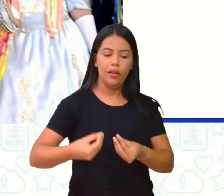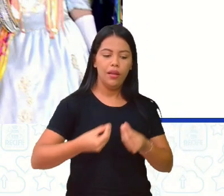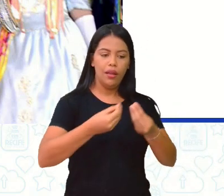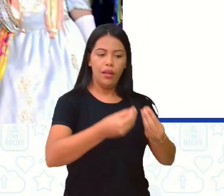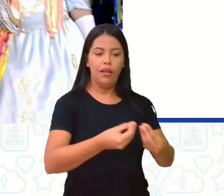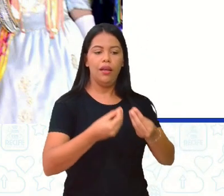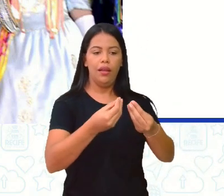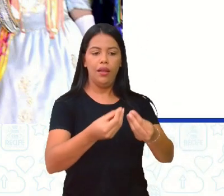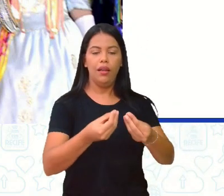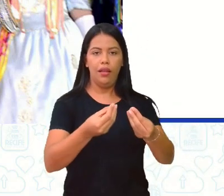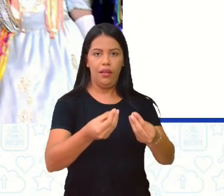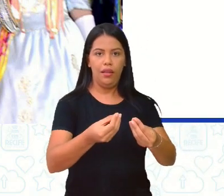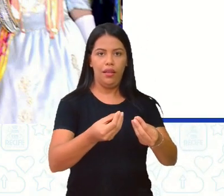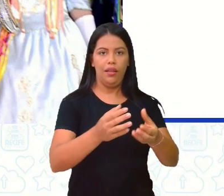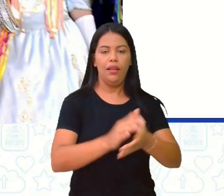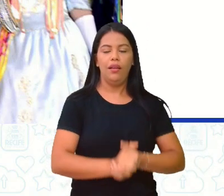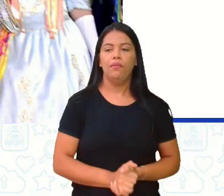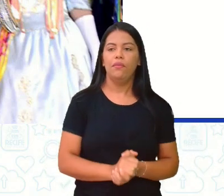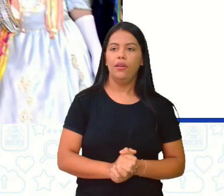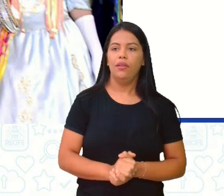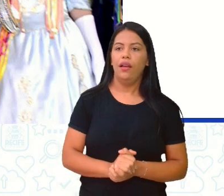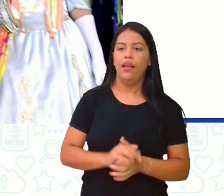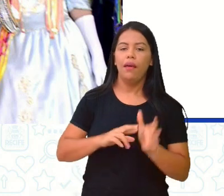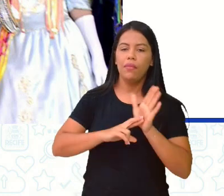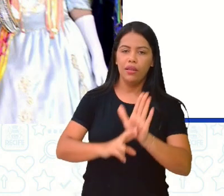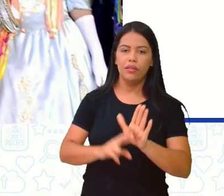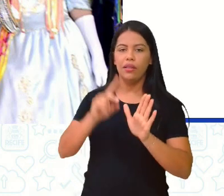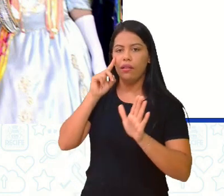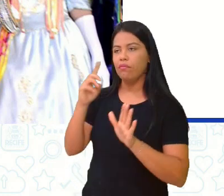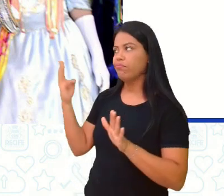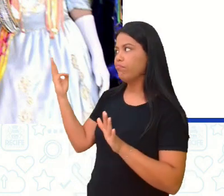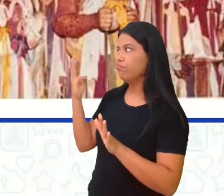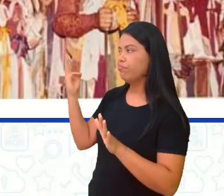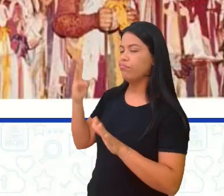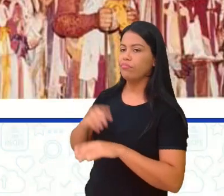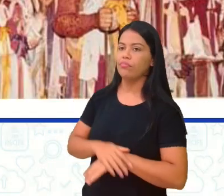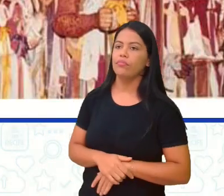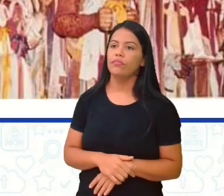essa aqui é a representação dos reis magos, no reisado.